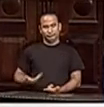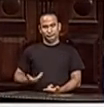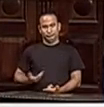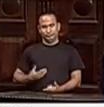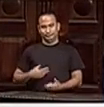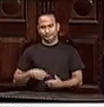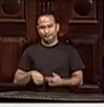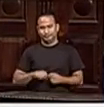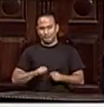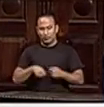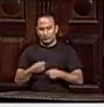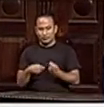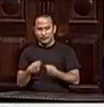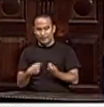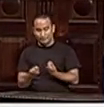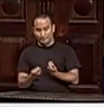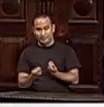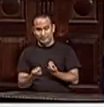negociava